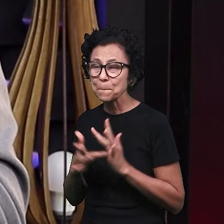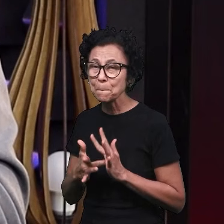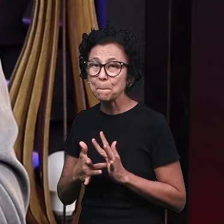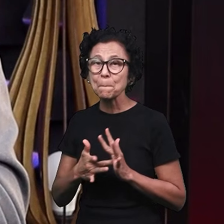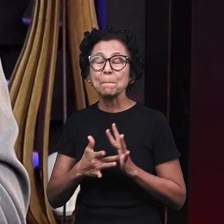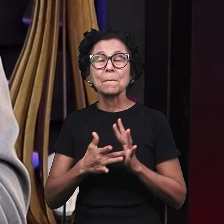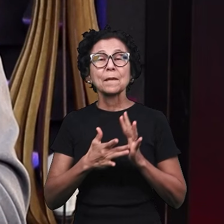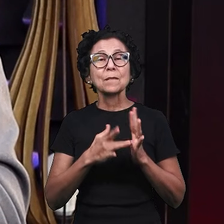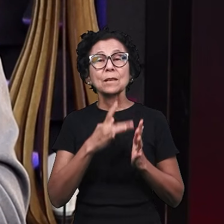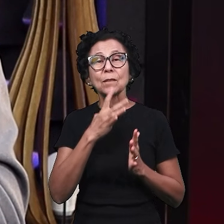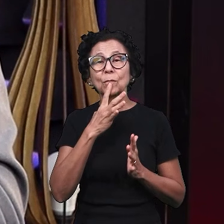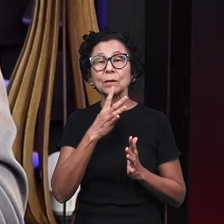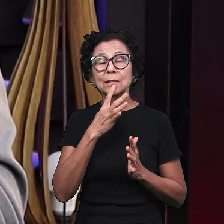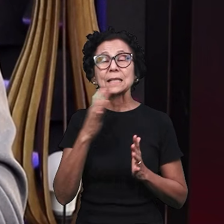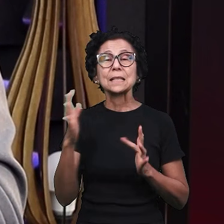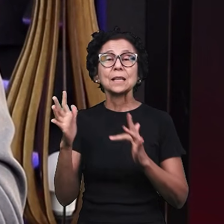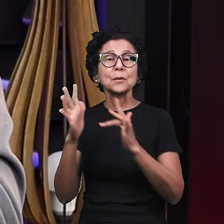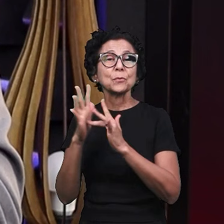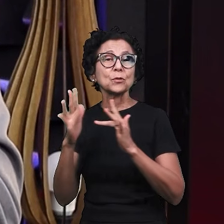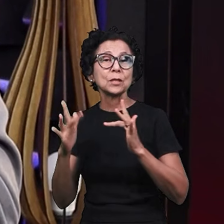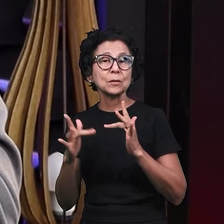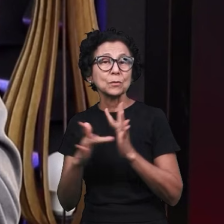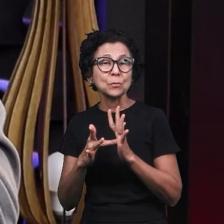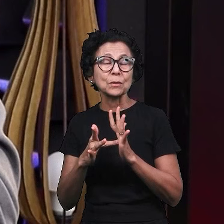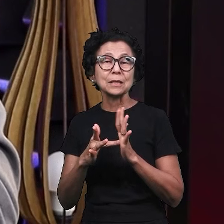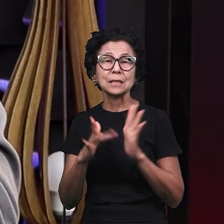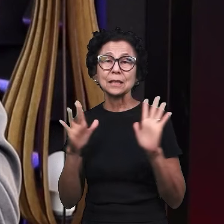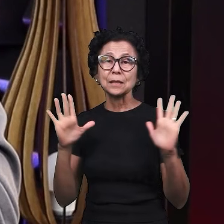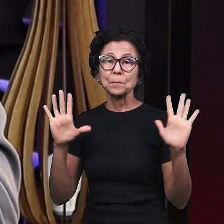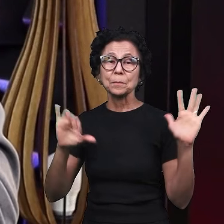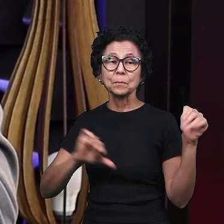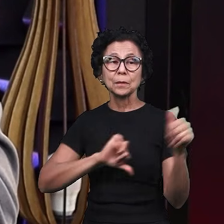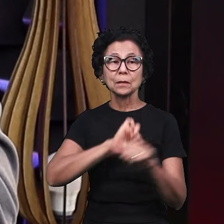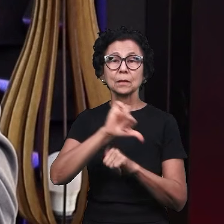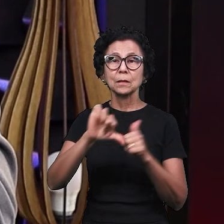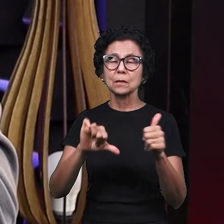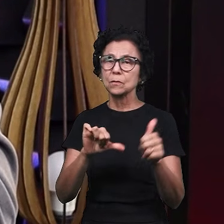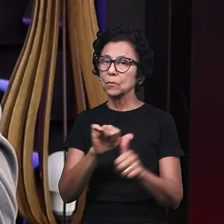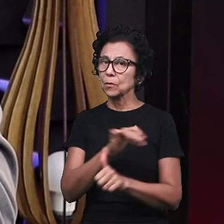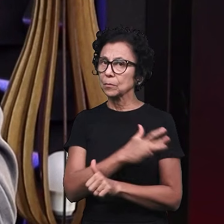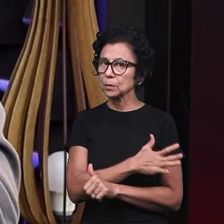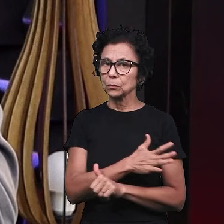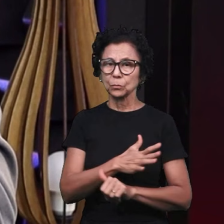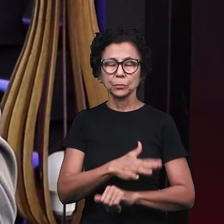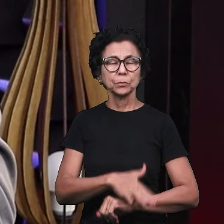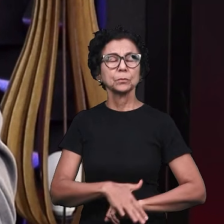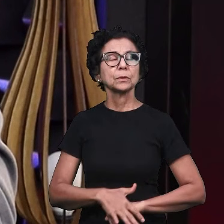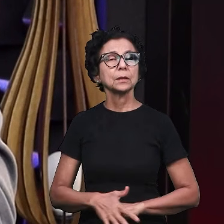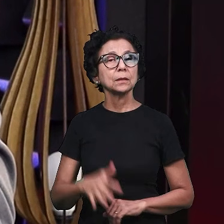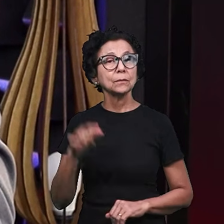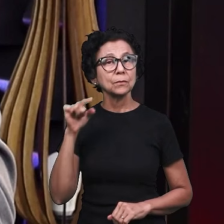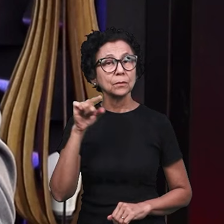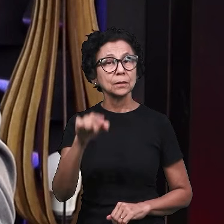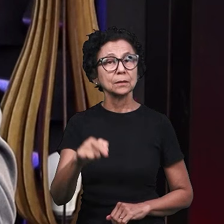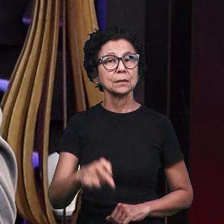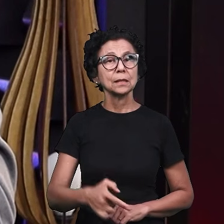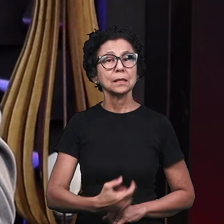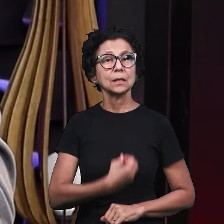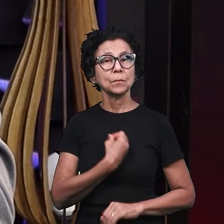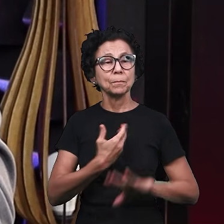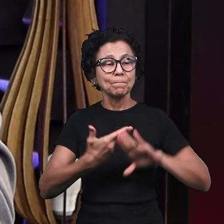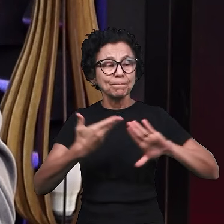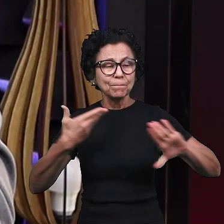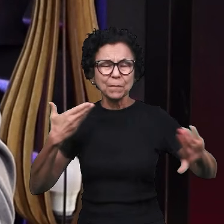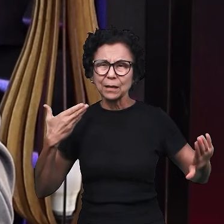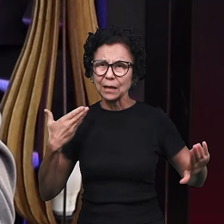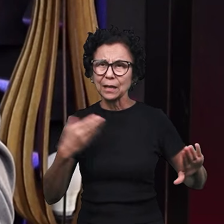autoridade de Jesus e a santidade, ou seja, ele vai operar na sua vida para que haja uma mudança de vida, né? Para que